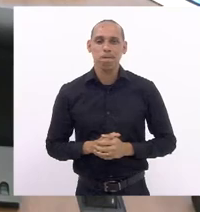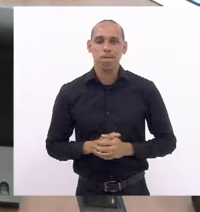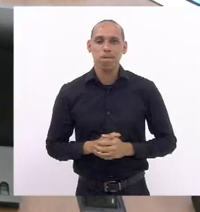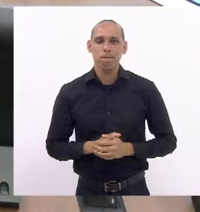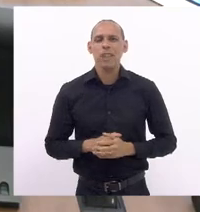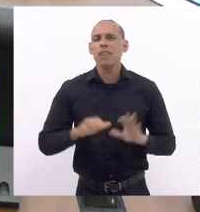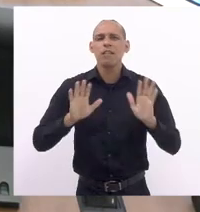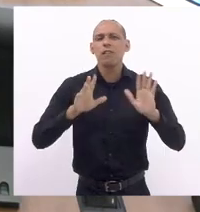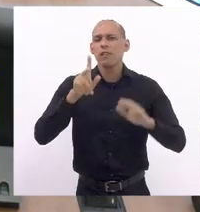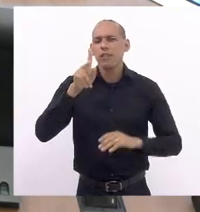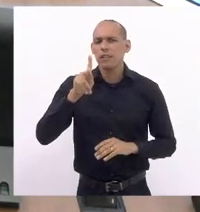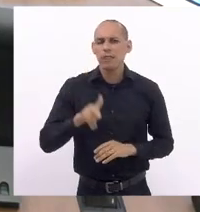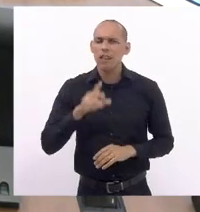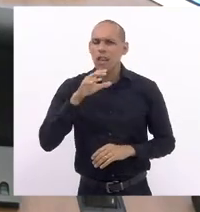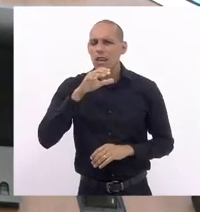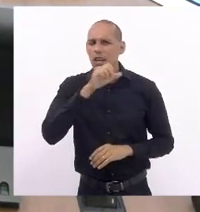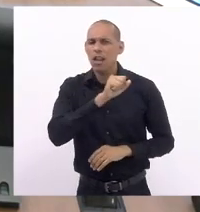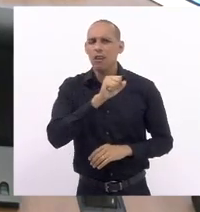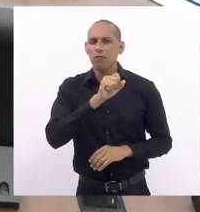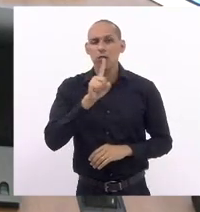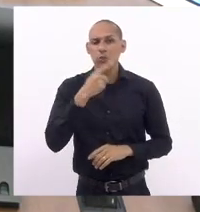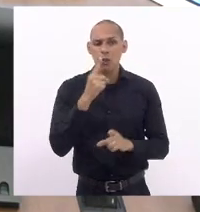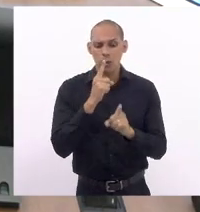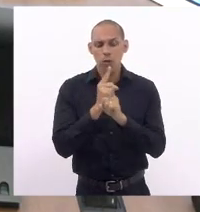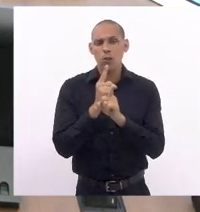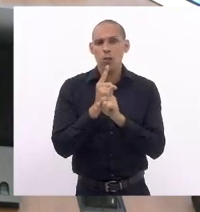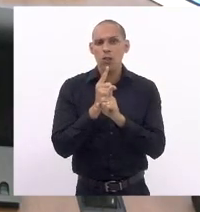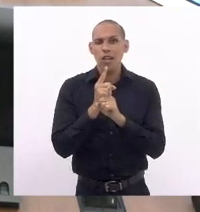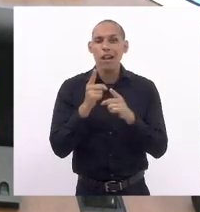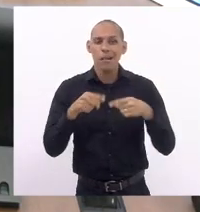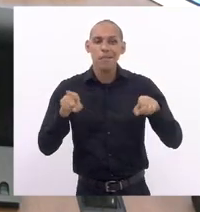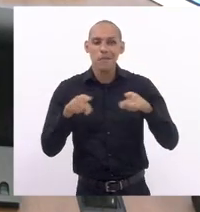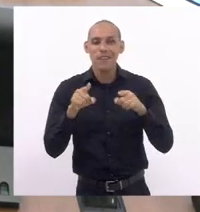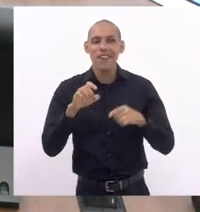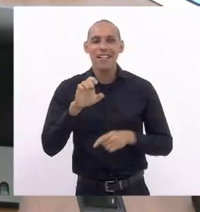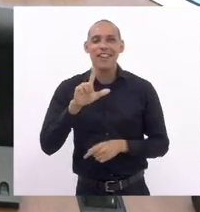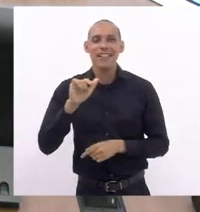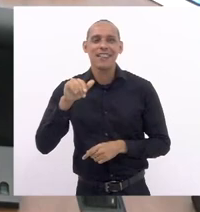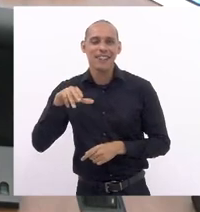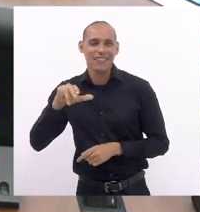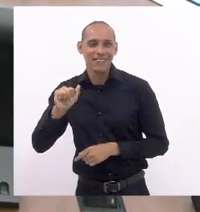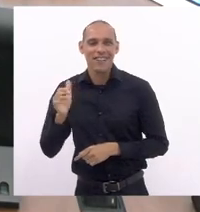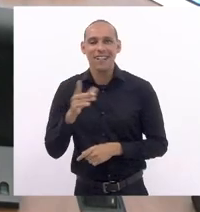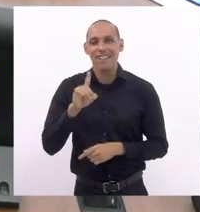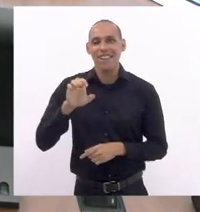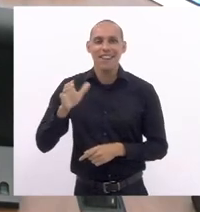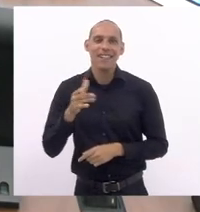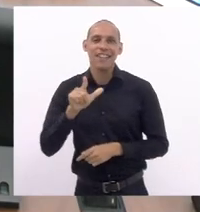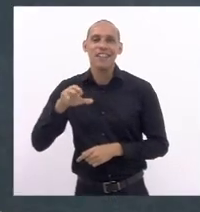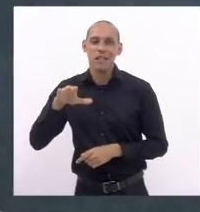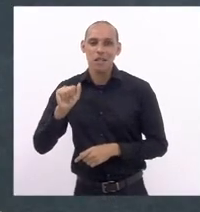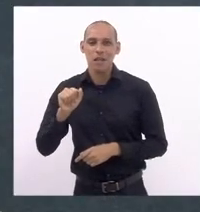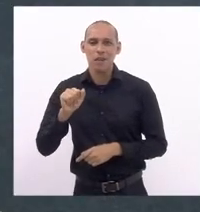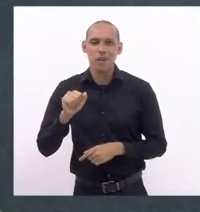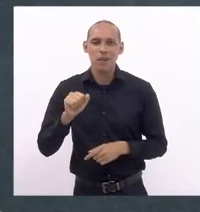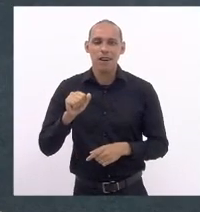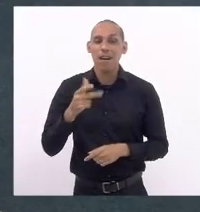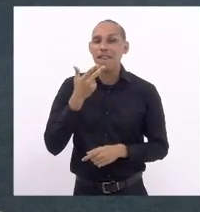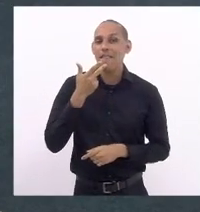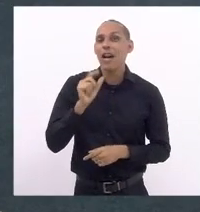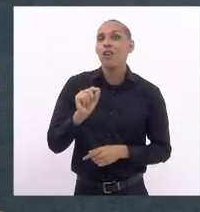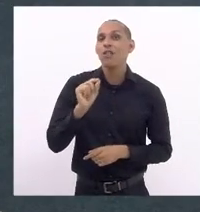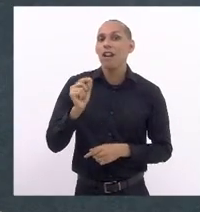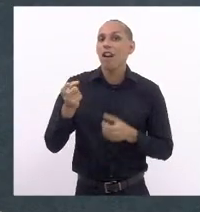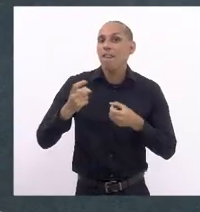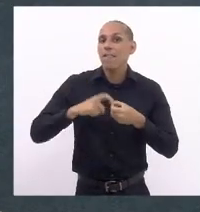Não, senhor presidente, muito rápido aqui, que achamos aqui a música de Helena de Lima, e um dos refrões é: